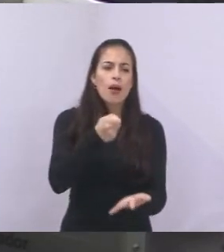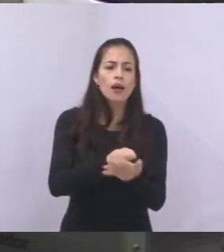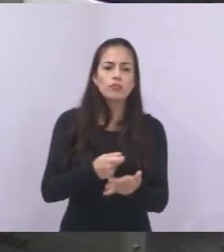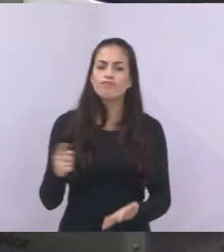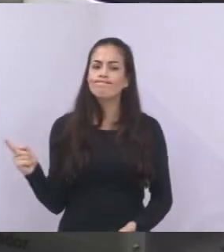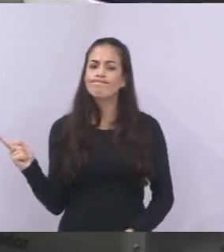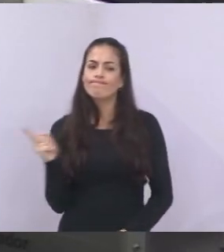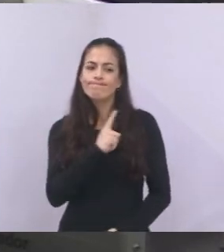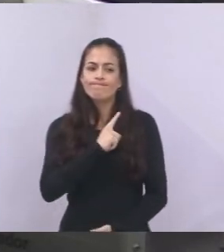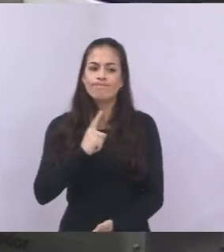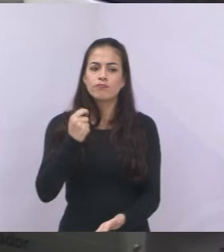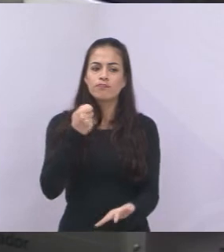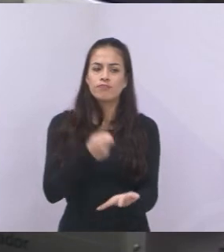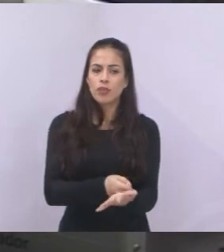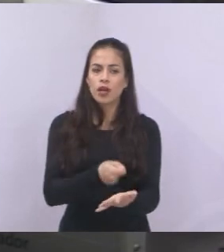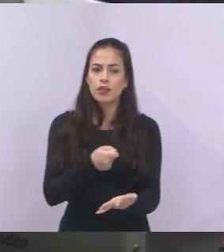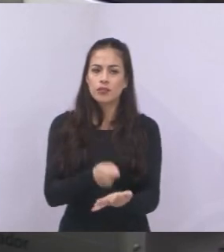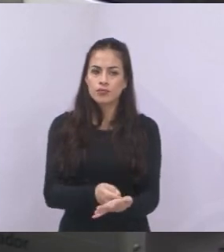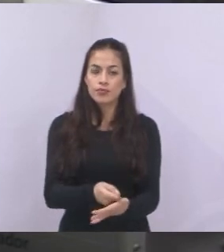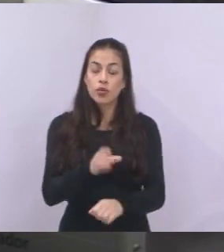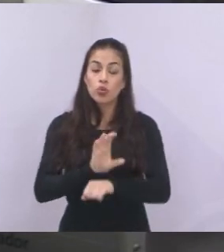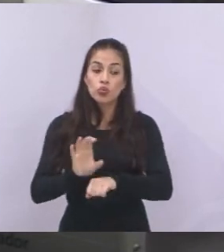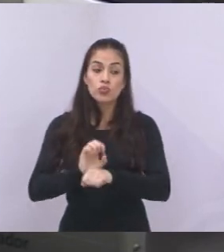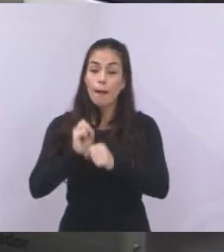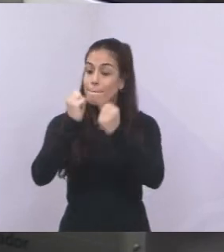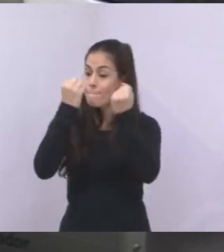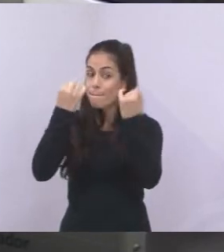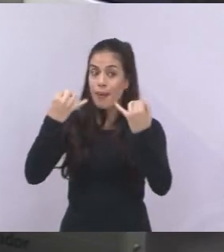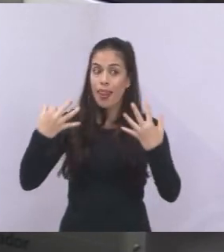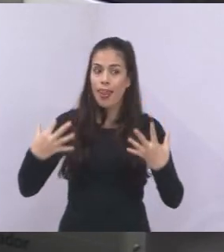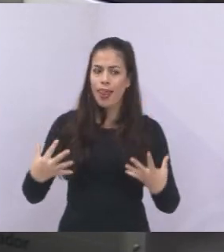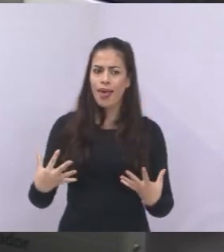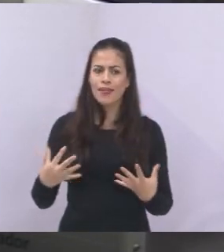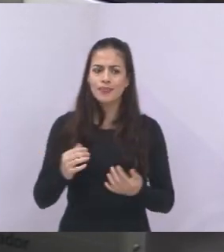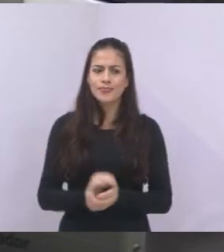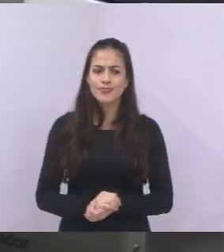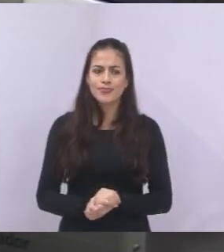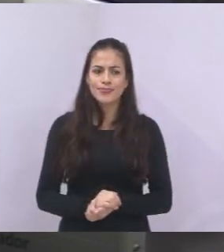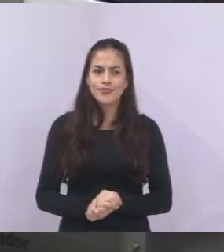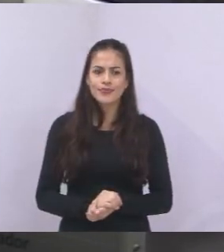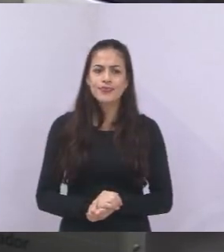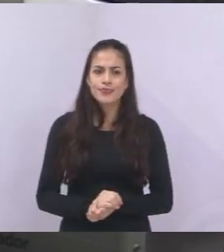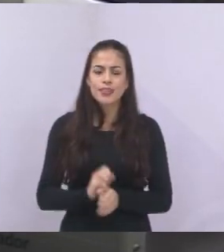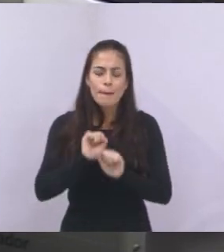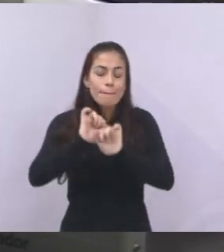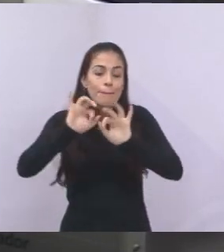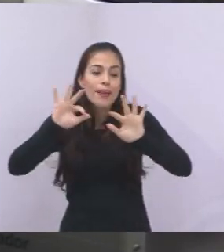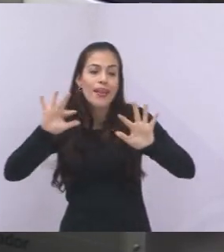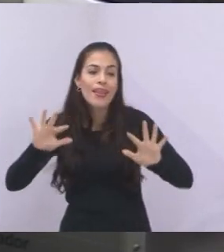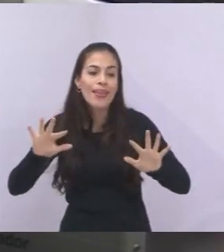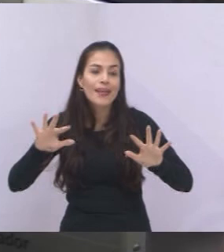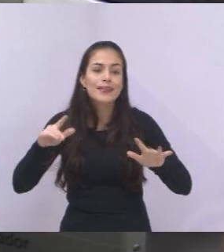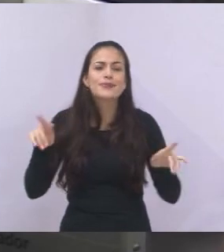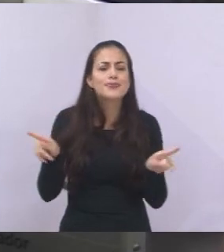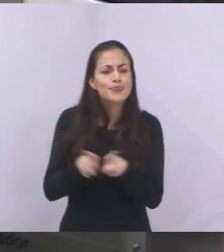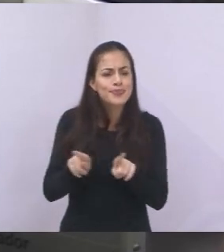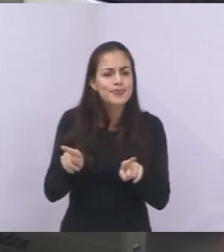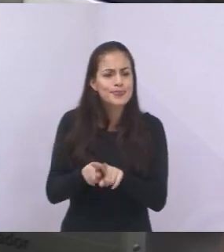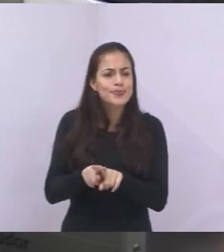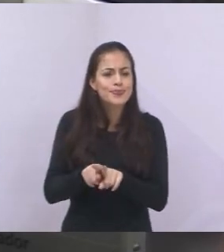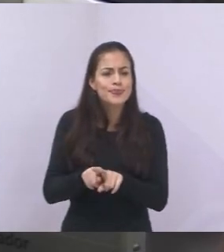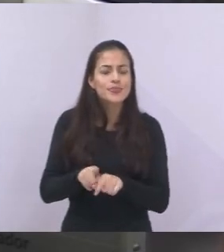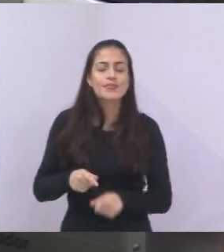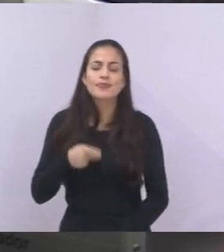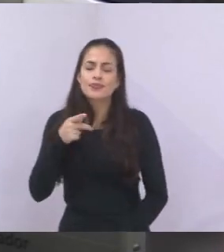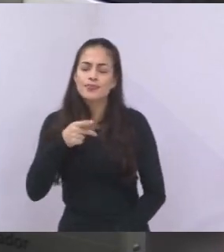é obrigatório. A Constituição é bastante clara. O que a Constituição é clara também é dizer que a gente tem que